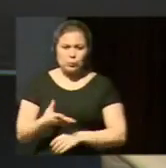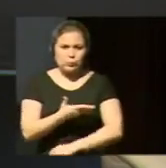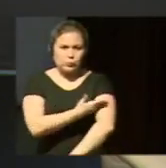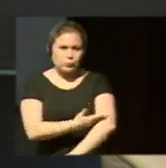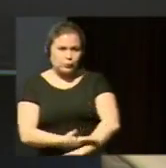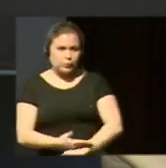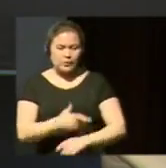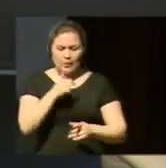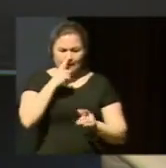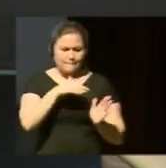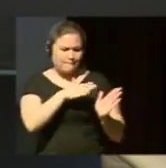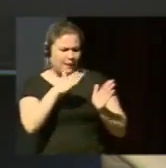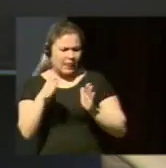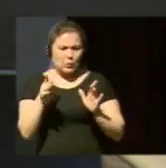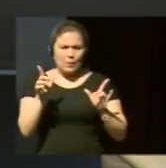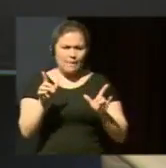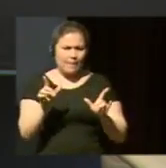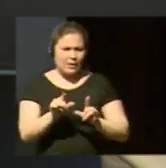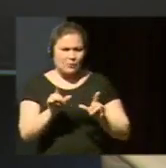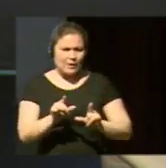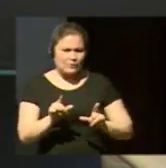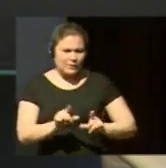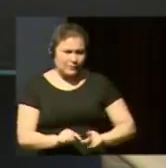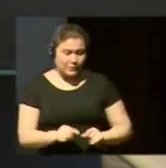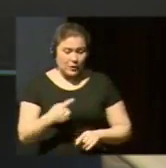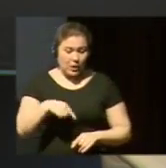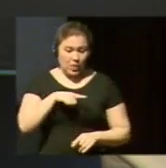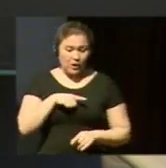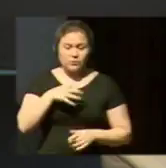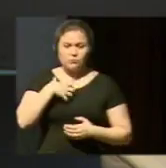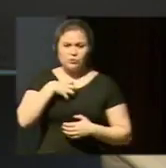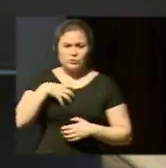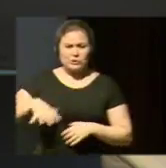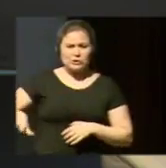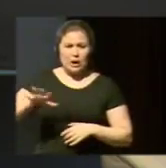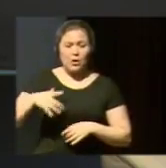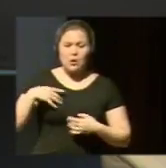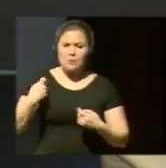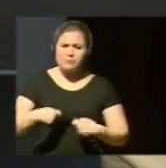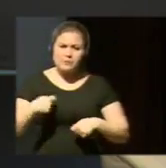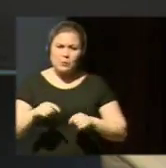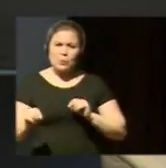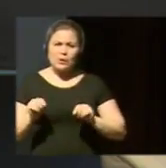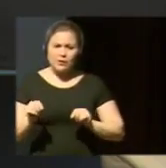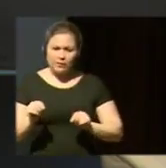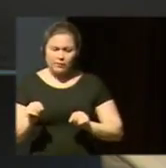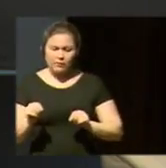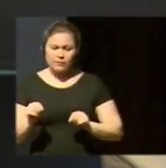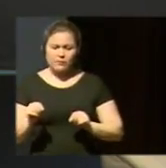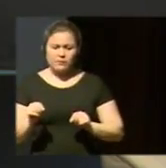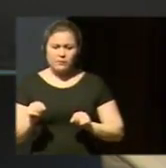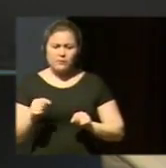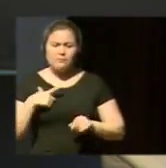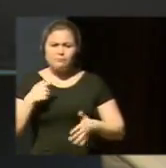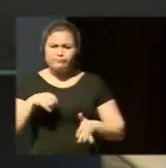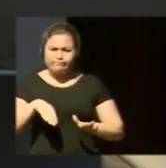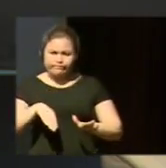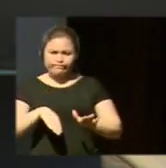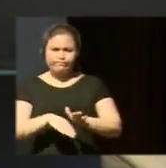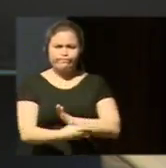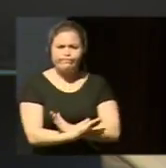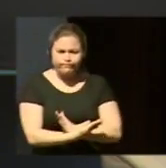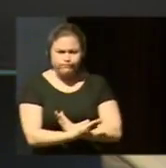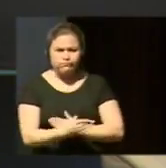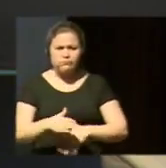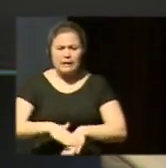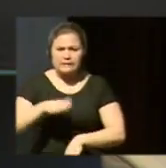update em período de tempo cada vez mais curto. Para nós, de modo geral, precisamos nos readaptar de forma cada